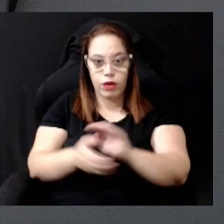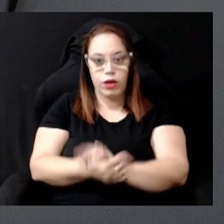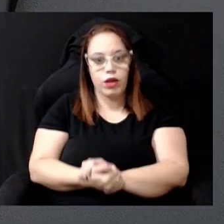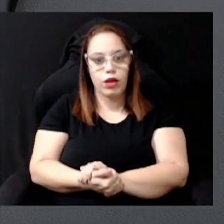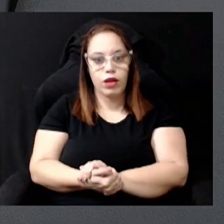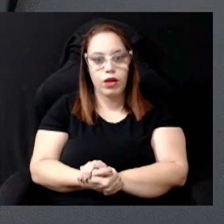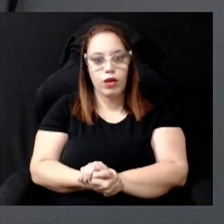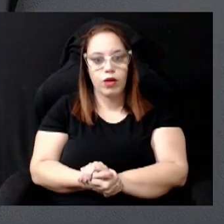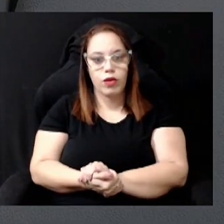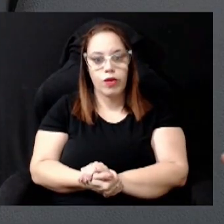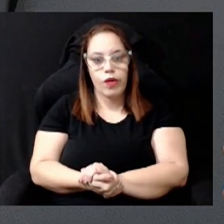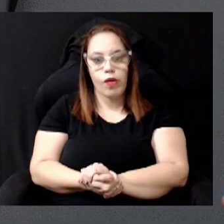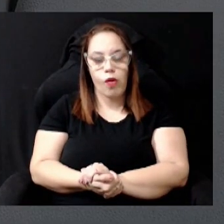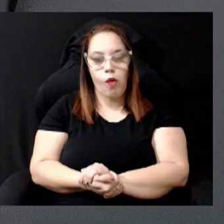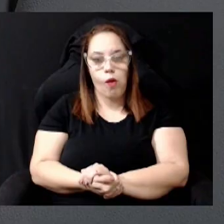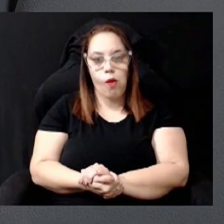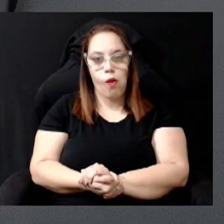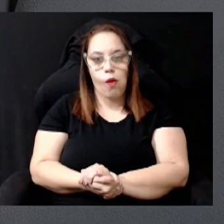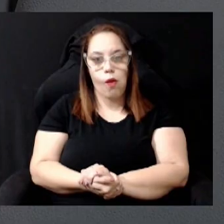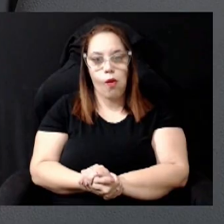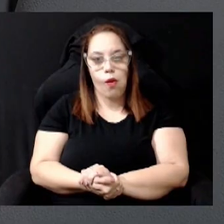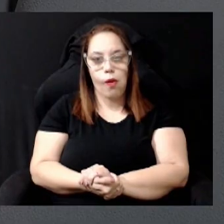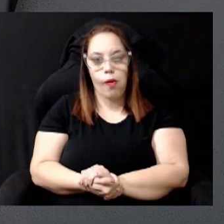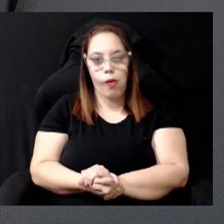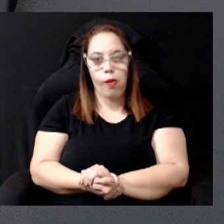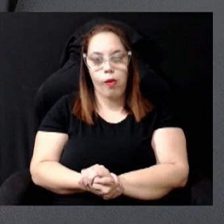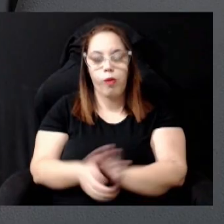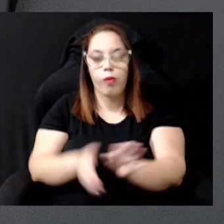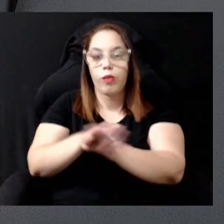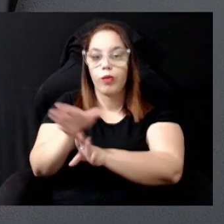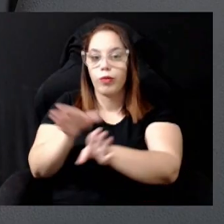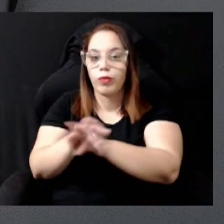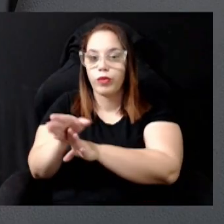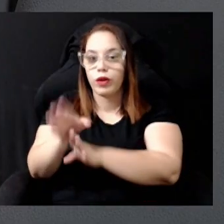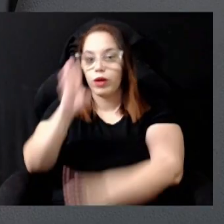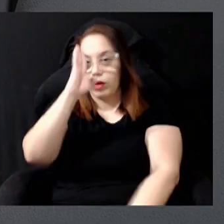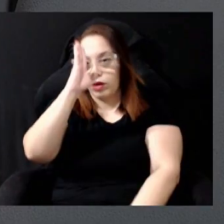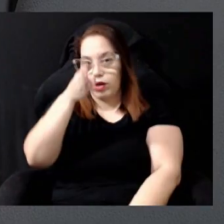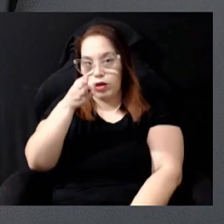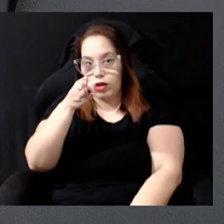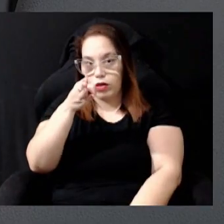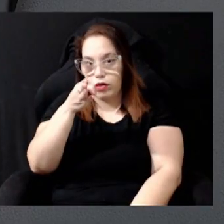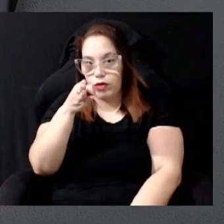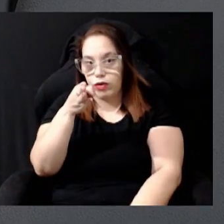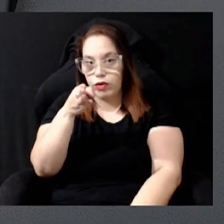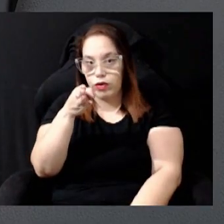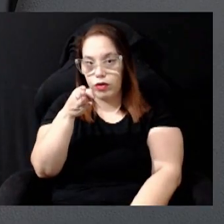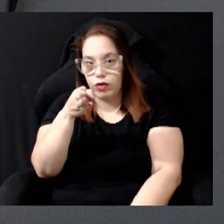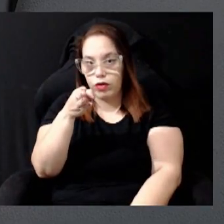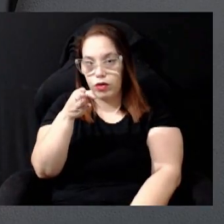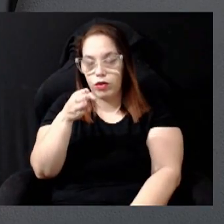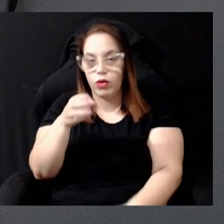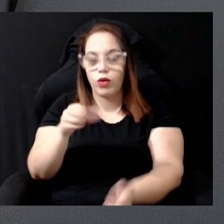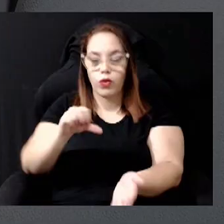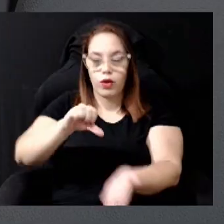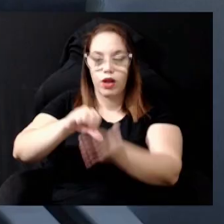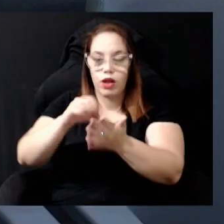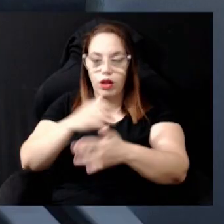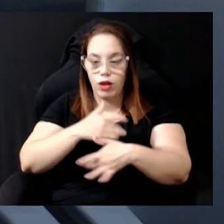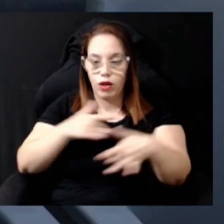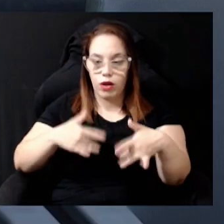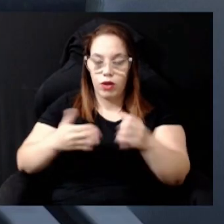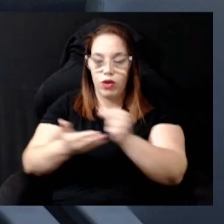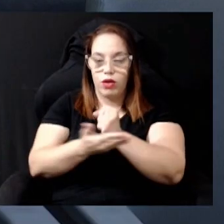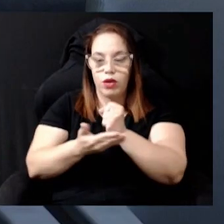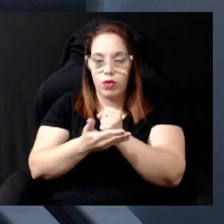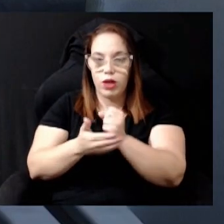nós decidimos indicar, priorizando os centros de saúde, as unidades básicas de saúde. Eu